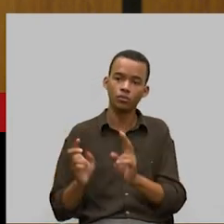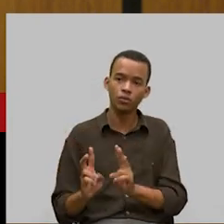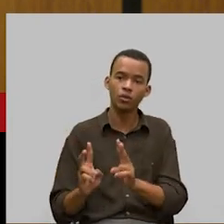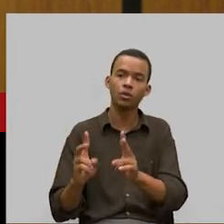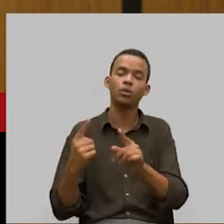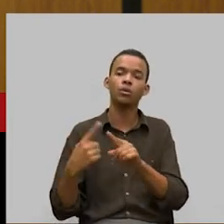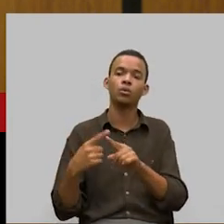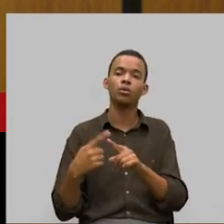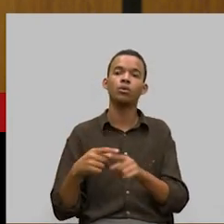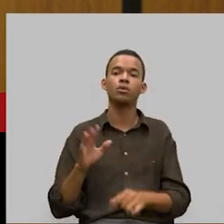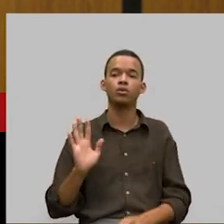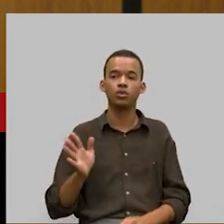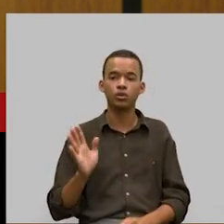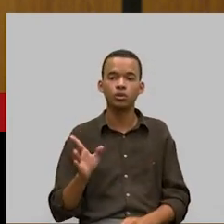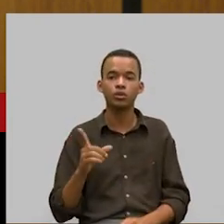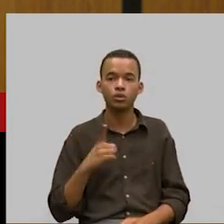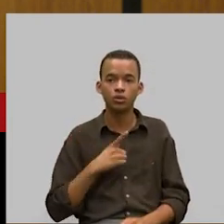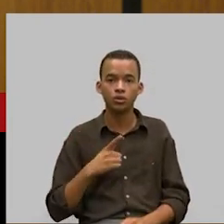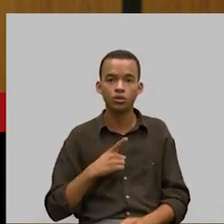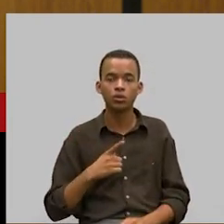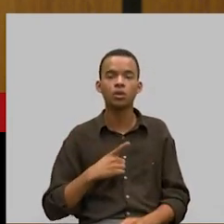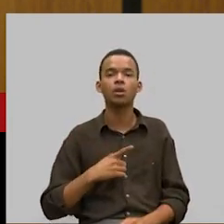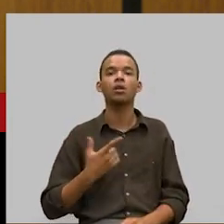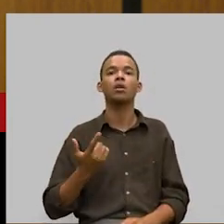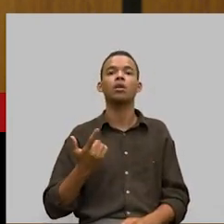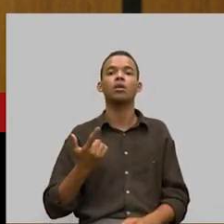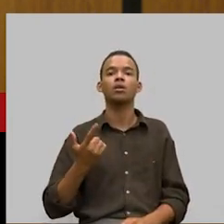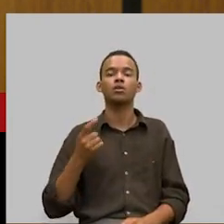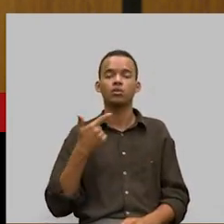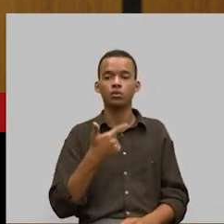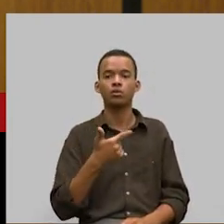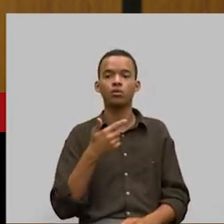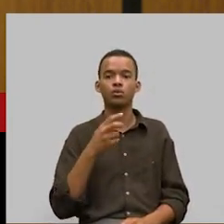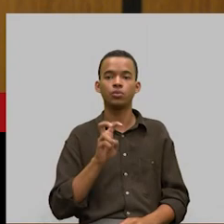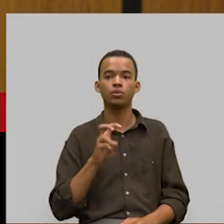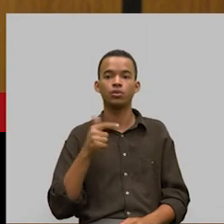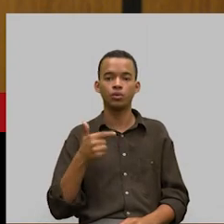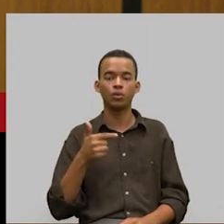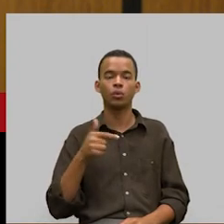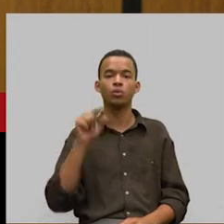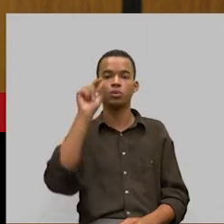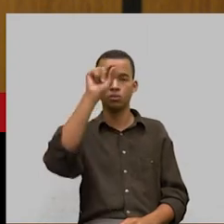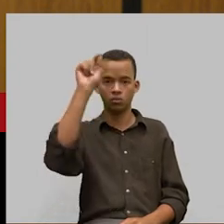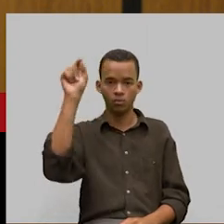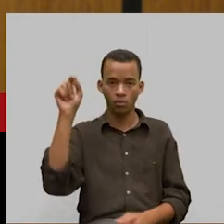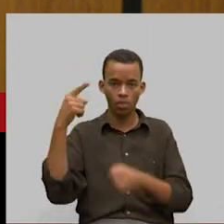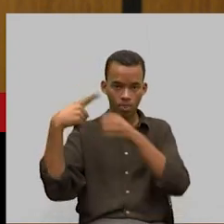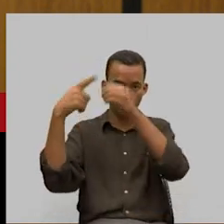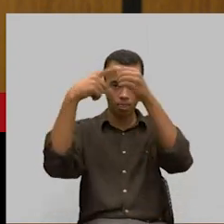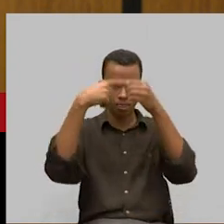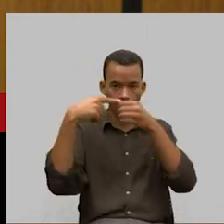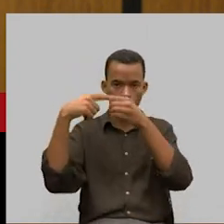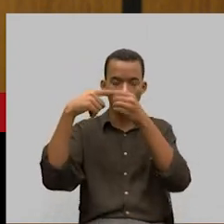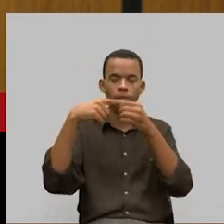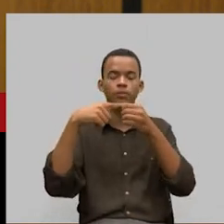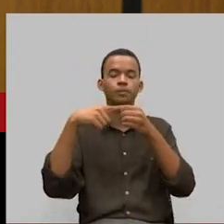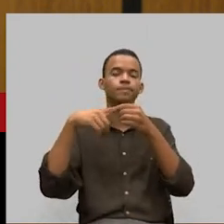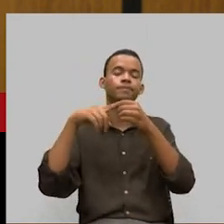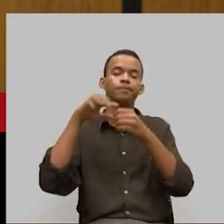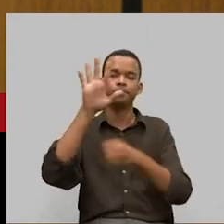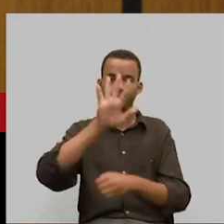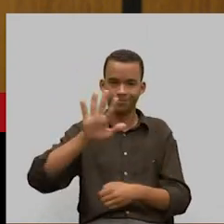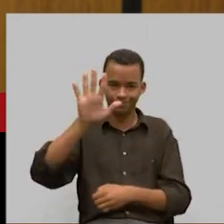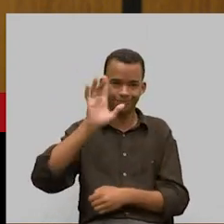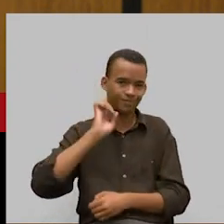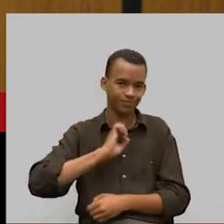reconhecido em todos os 252 municípios do Estado de Minas Gerais em que a zefas